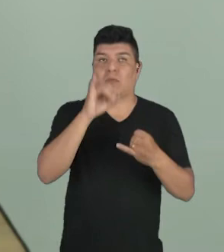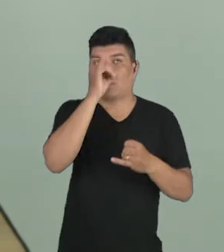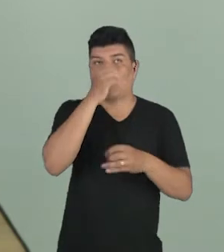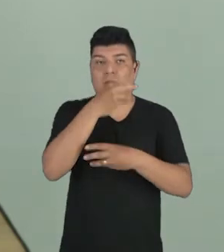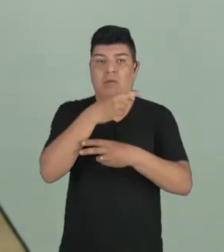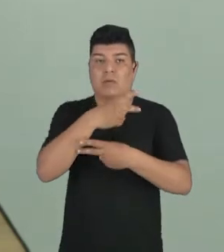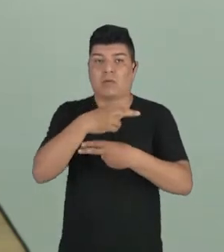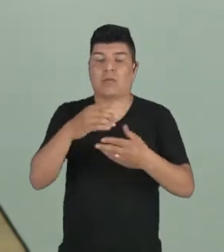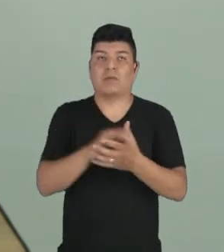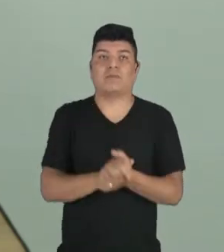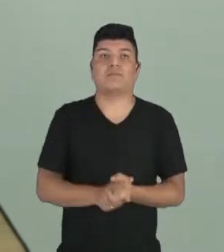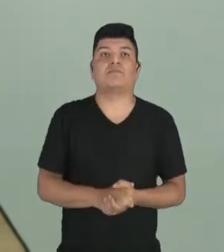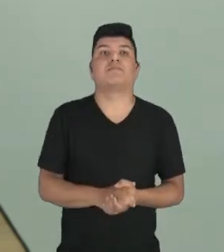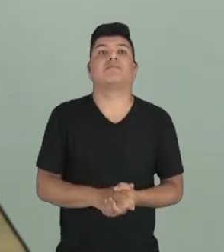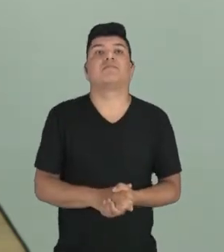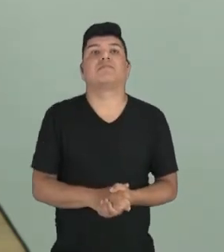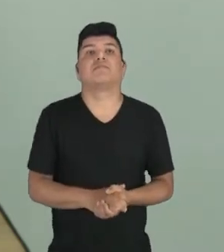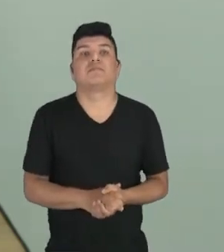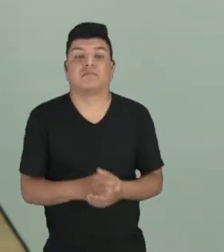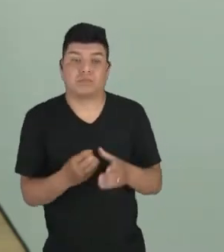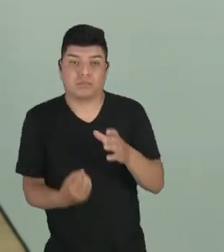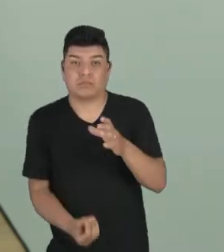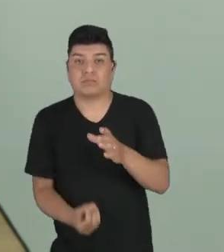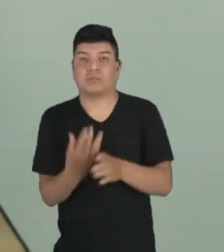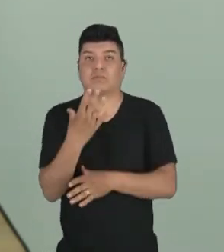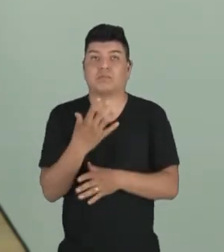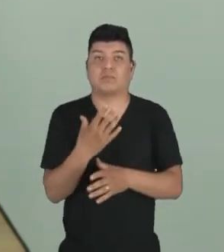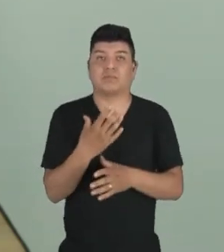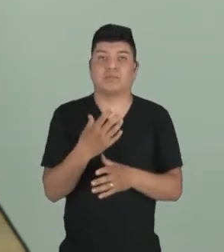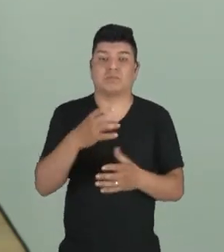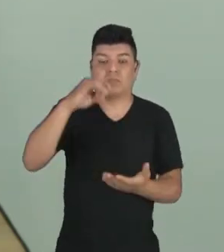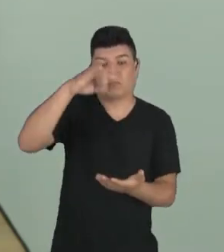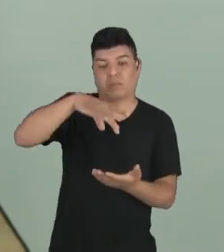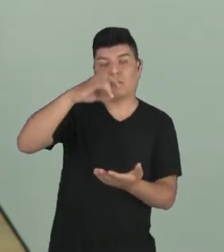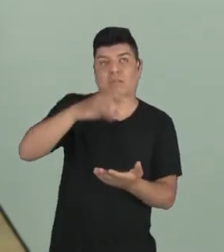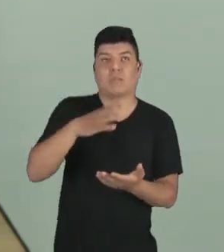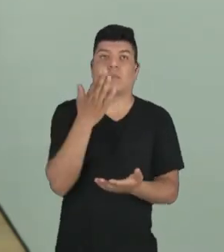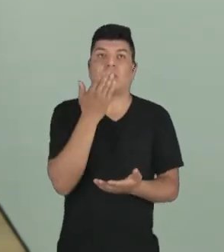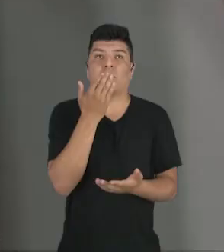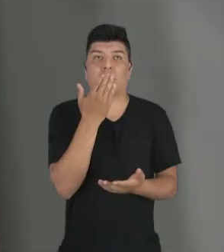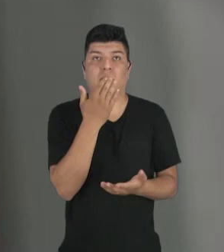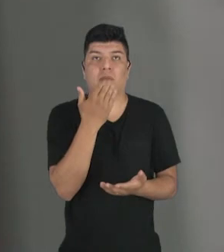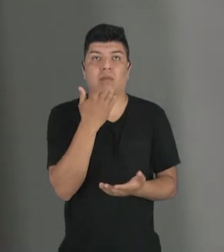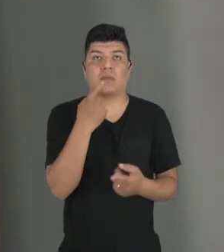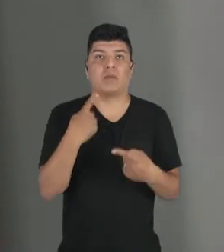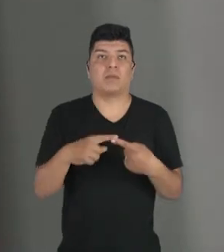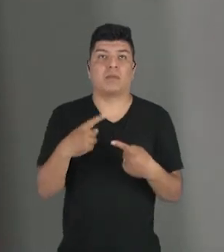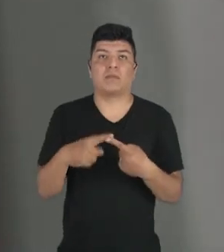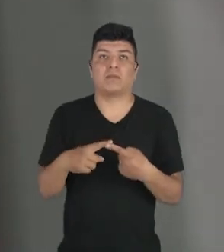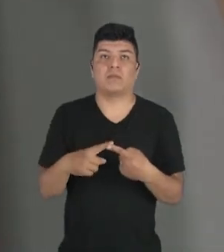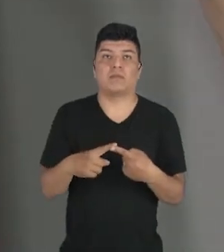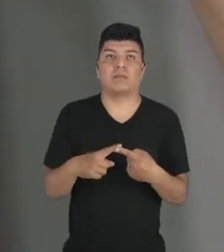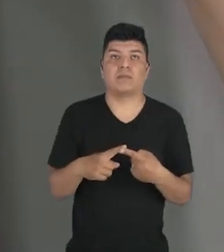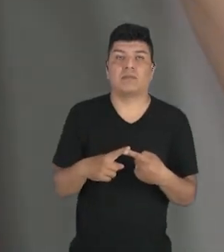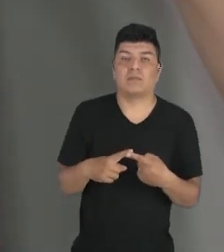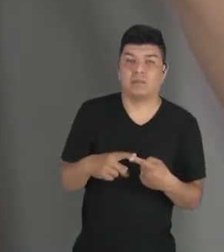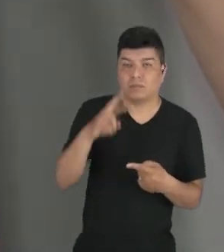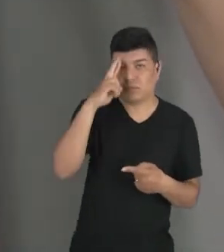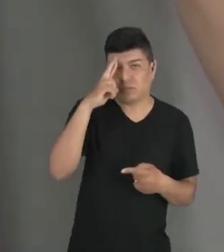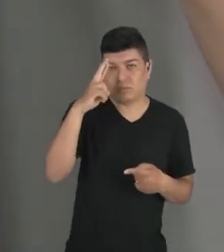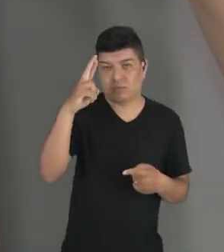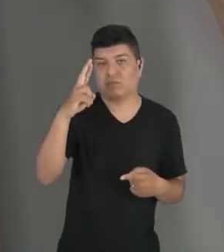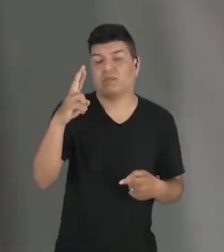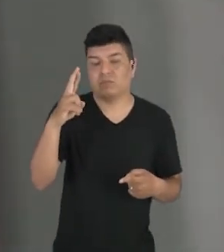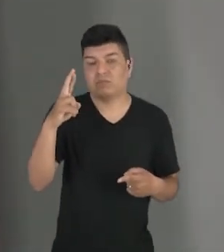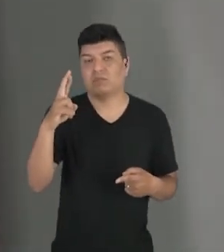Que a feijoada, ela deu origem aos restos dos alimentos, porque os seus senhores,